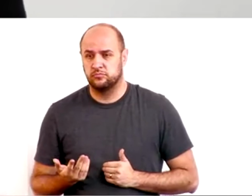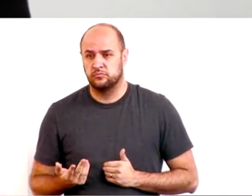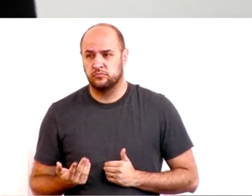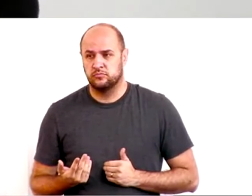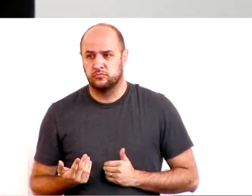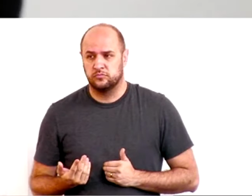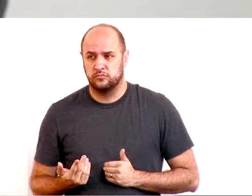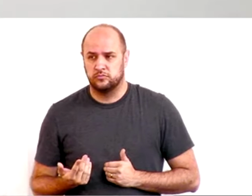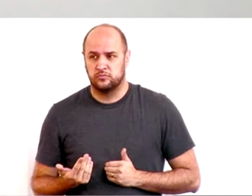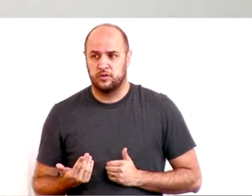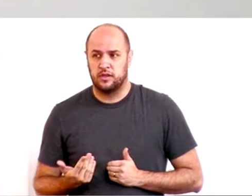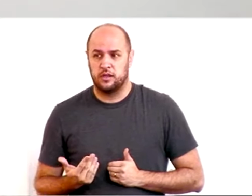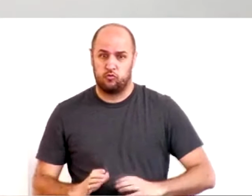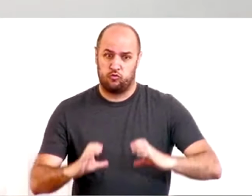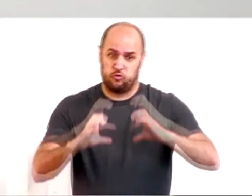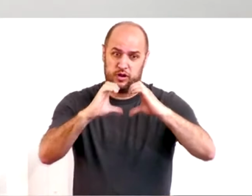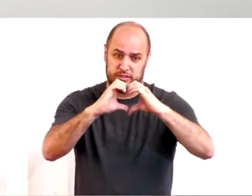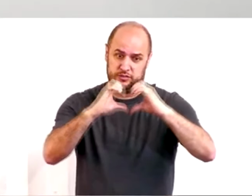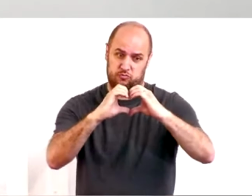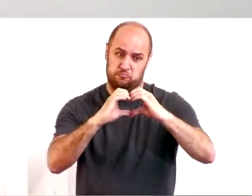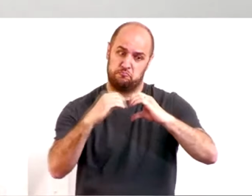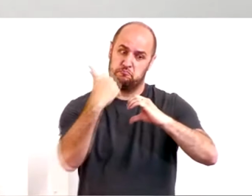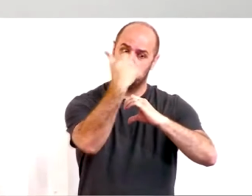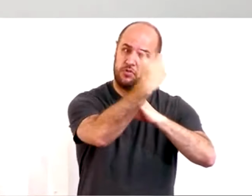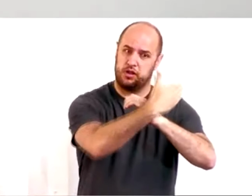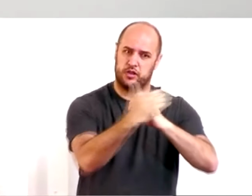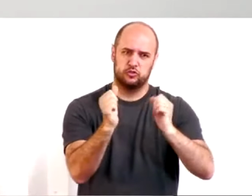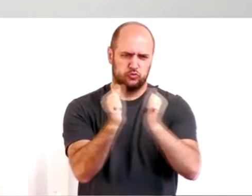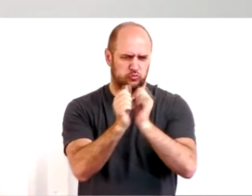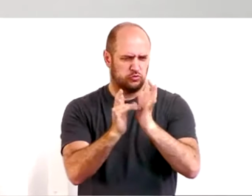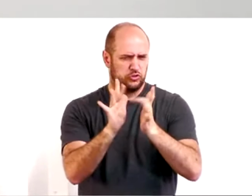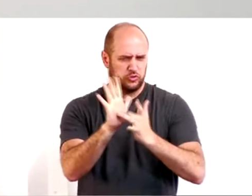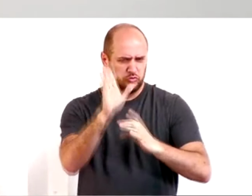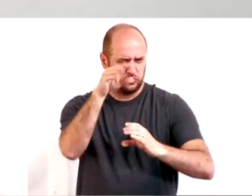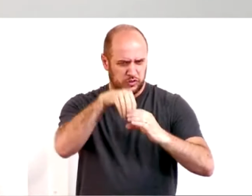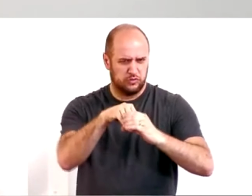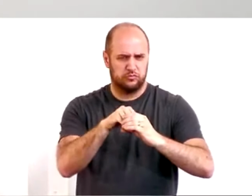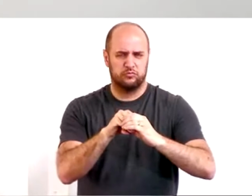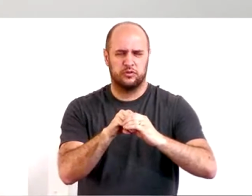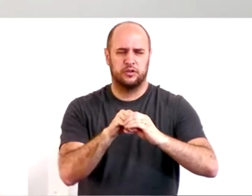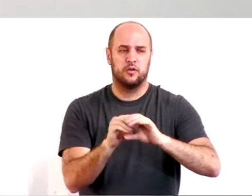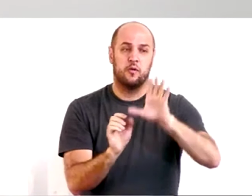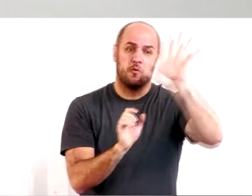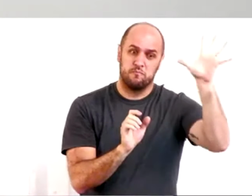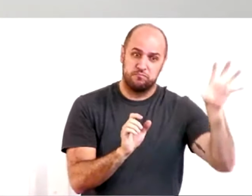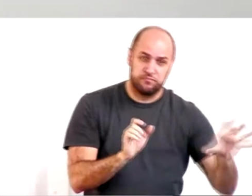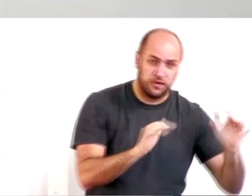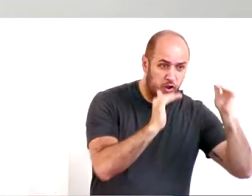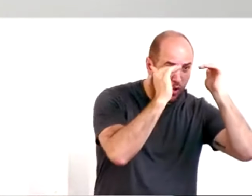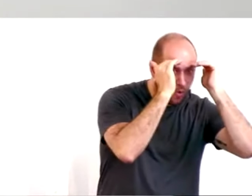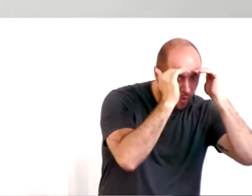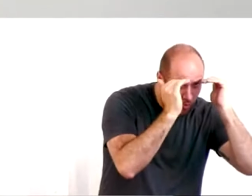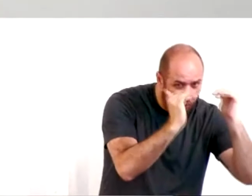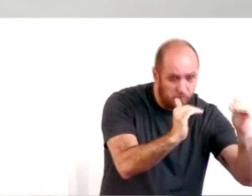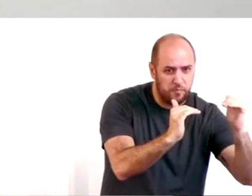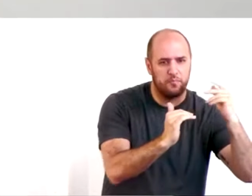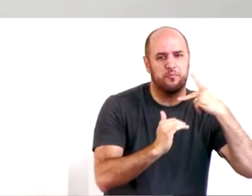o auxílio de Cristo no coração, nós podemos começar a obedecer os